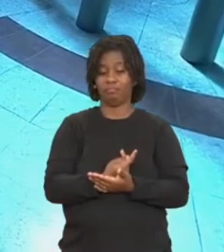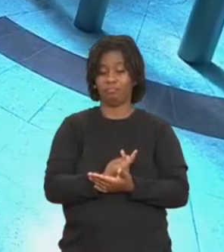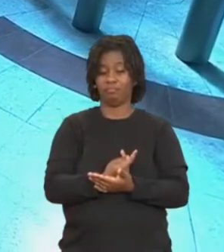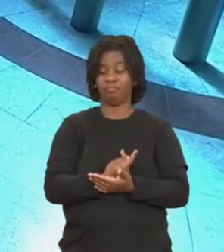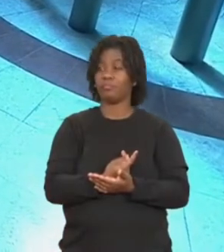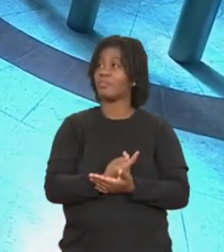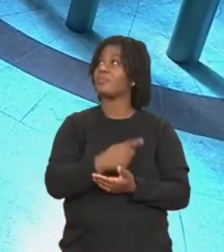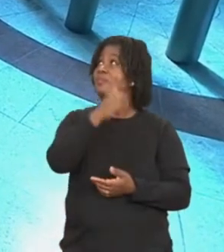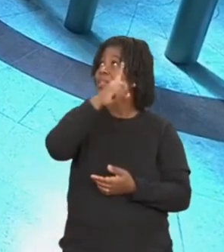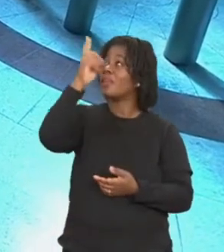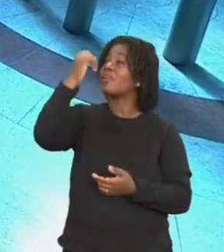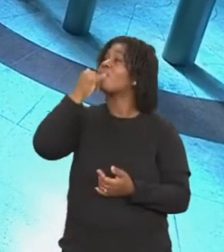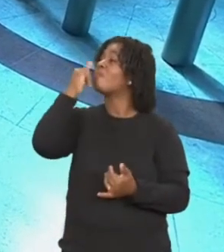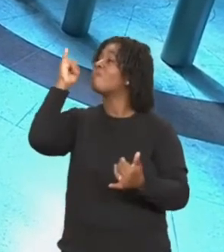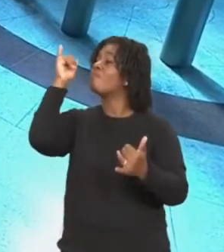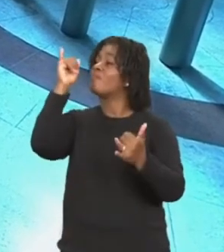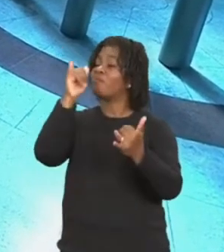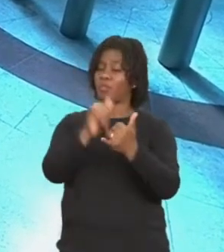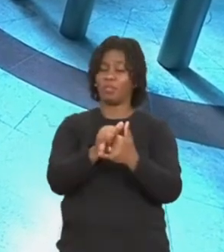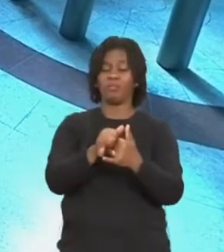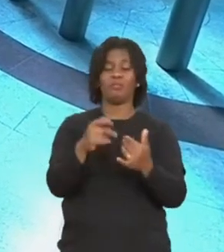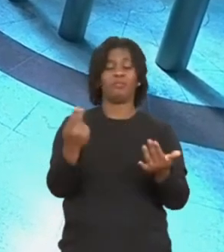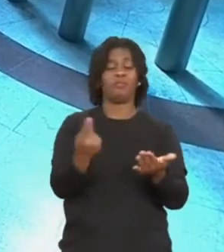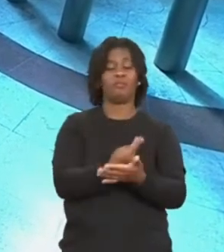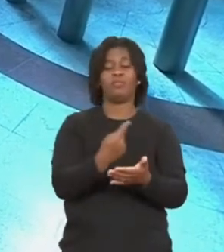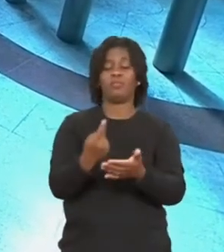Ele perdoa seu erro.